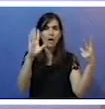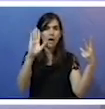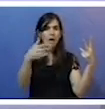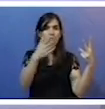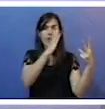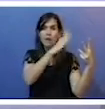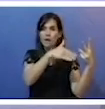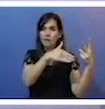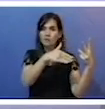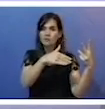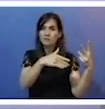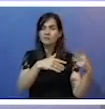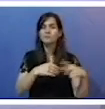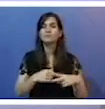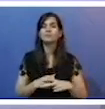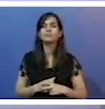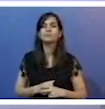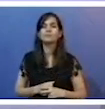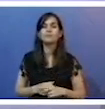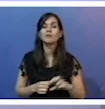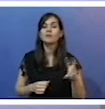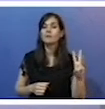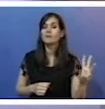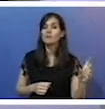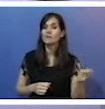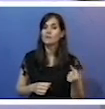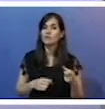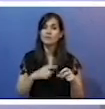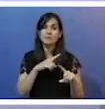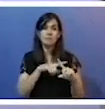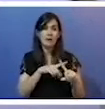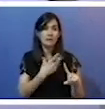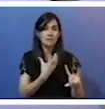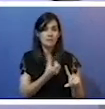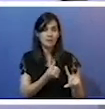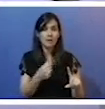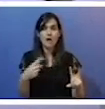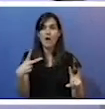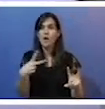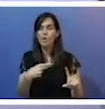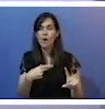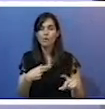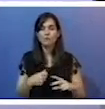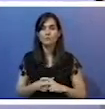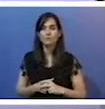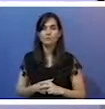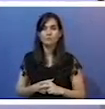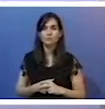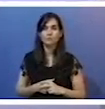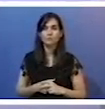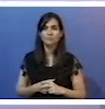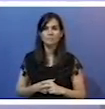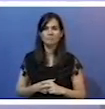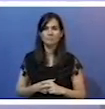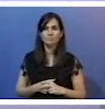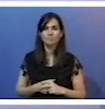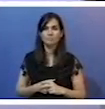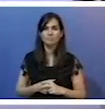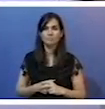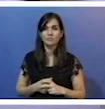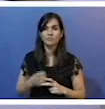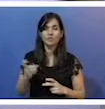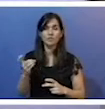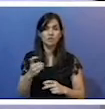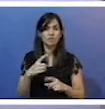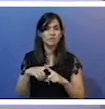assim some o símbolo da raiz vai ficar tristes + 6 = é abre aqui ó vai